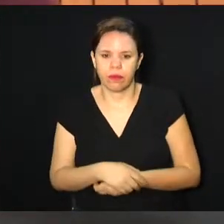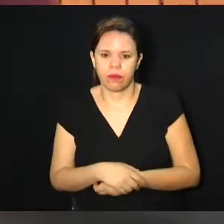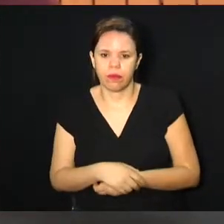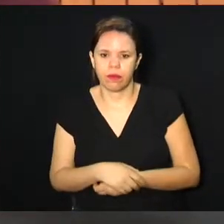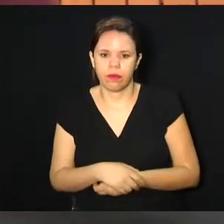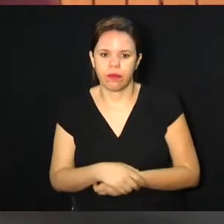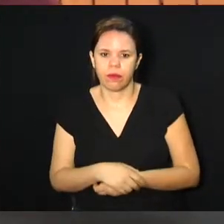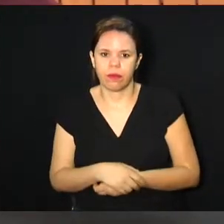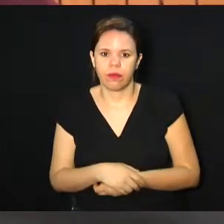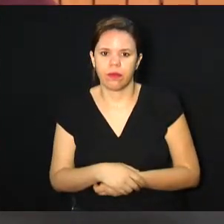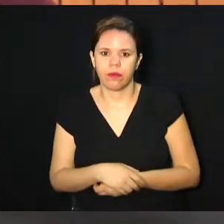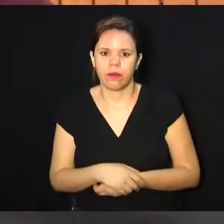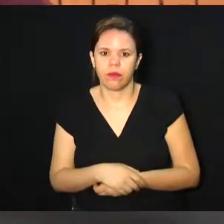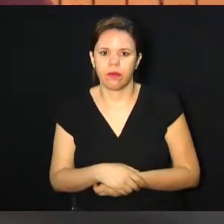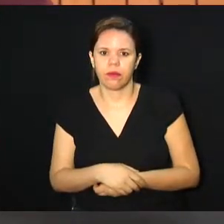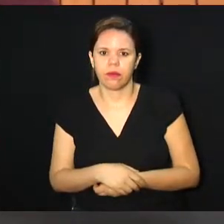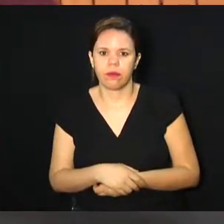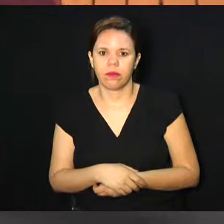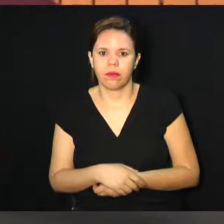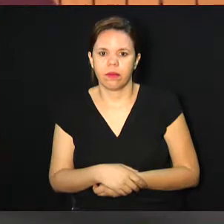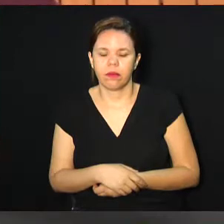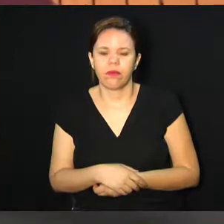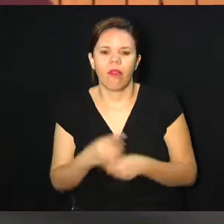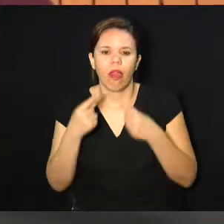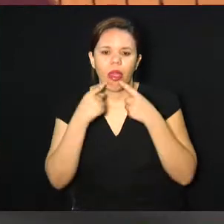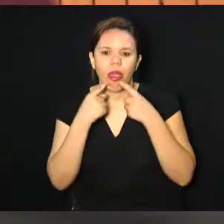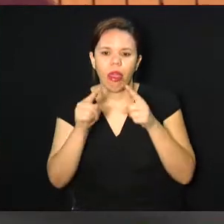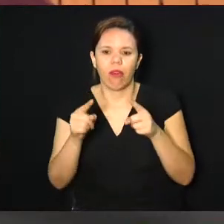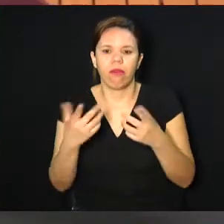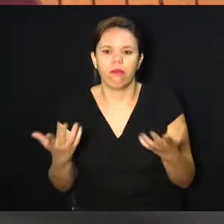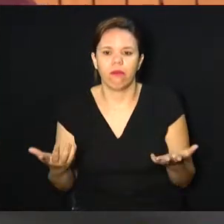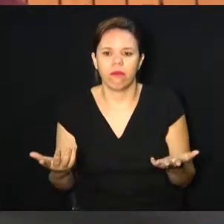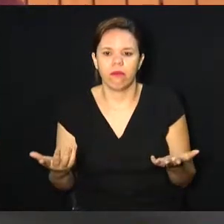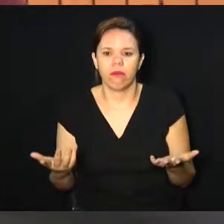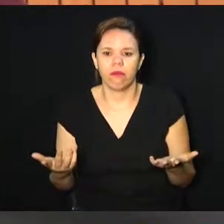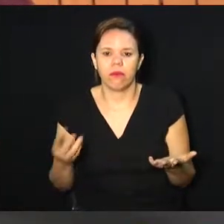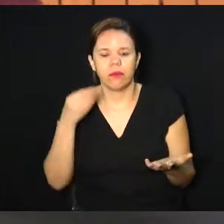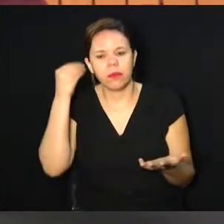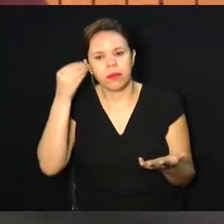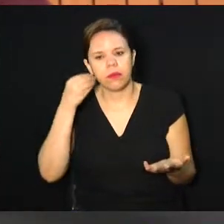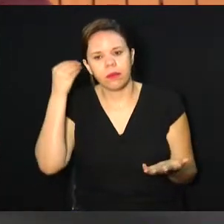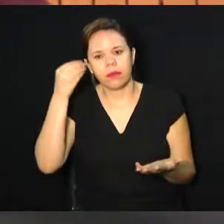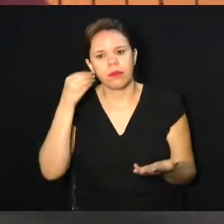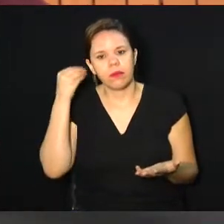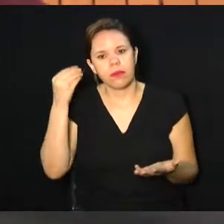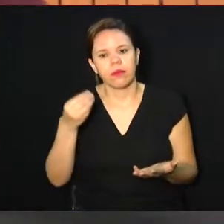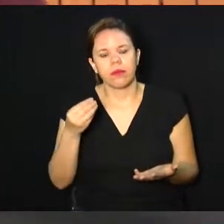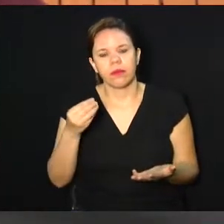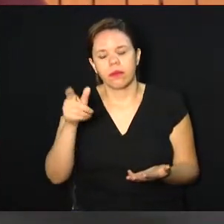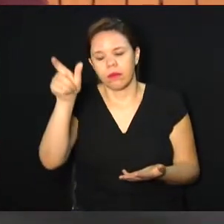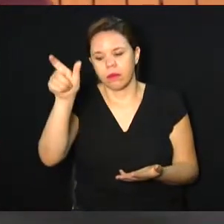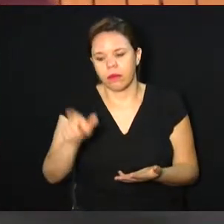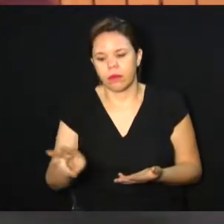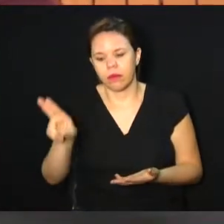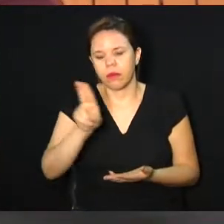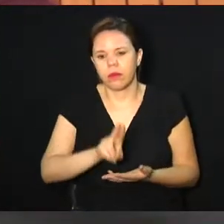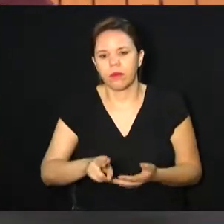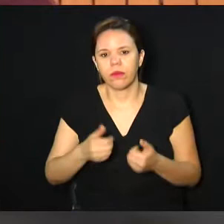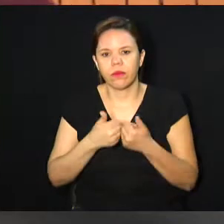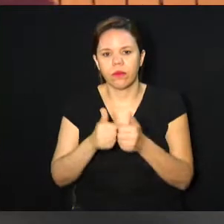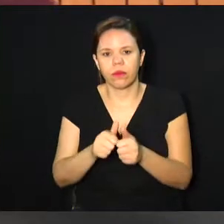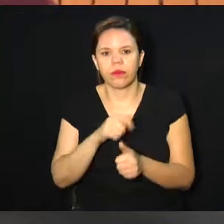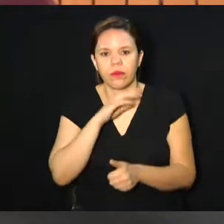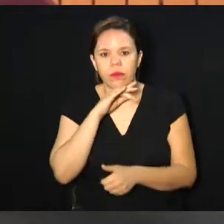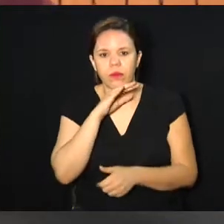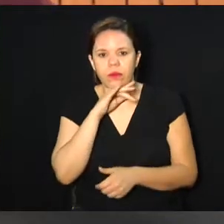com tanta reclamação, com uma experiência do usuário de ônibus péssima, que é só